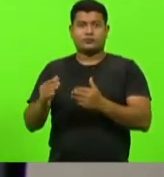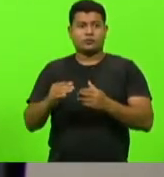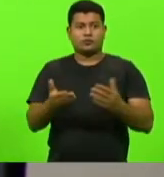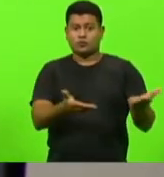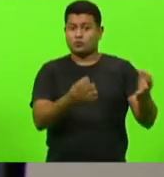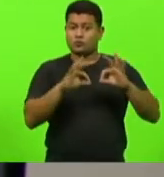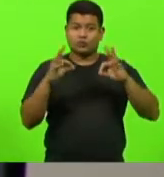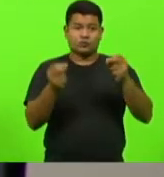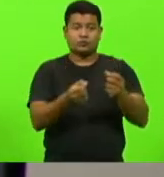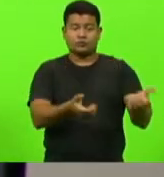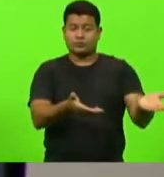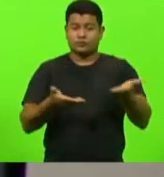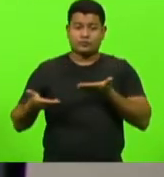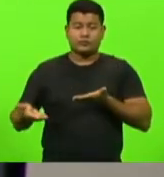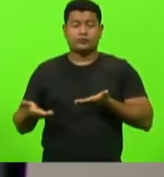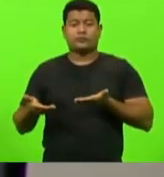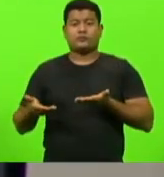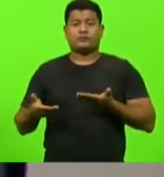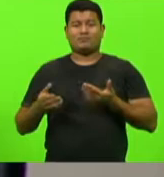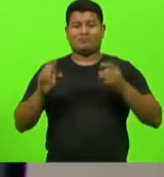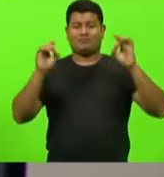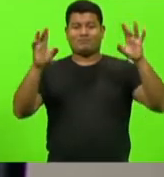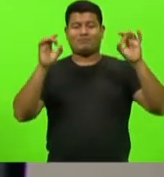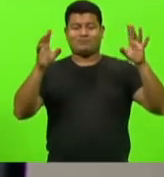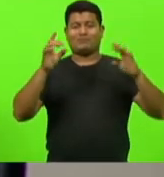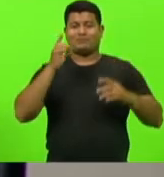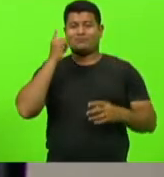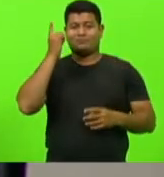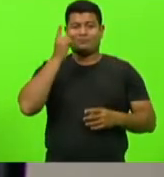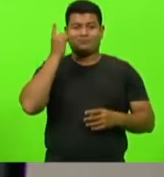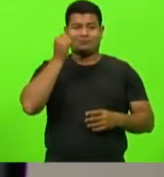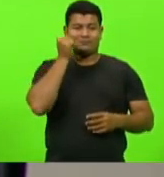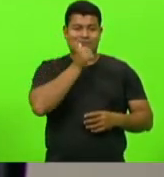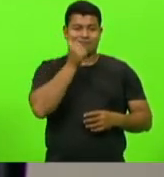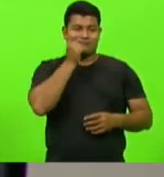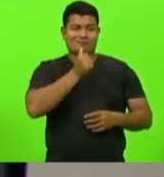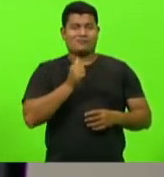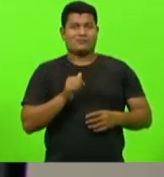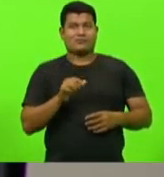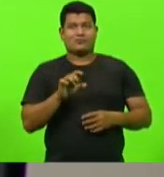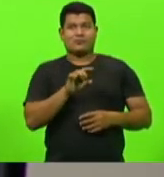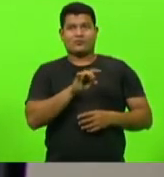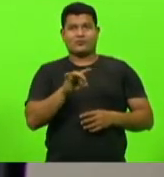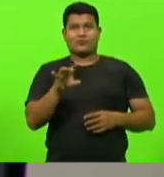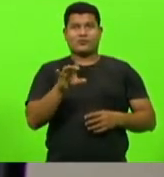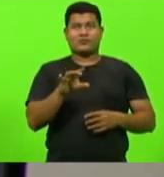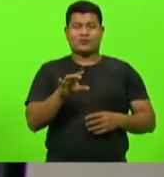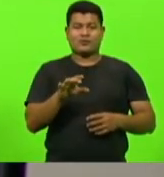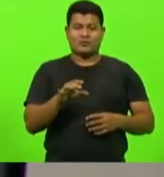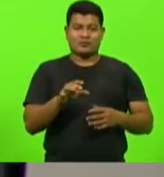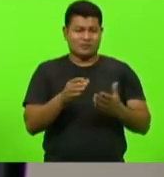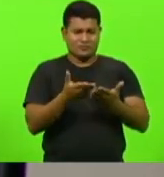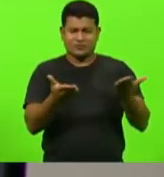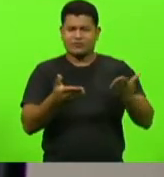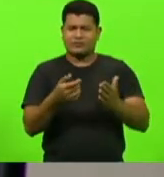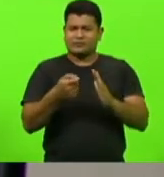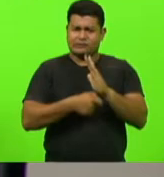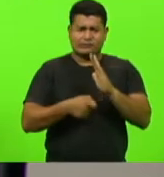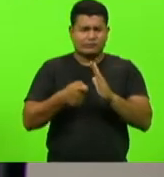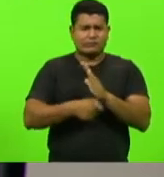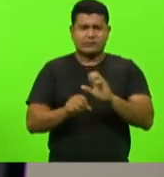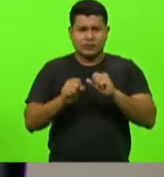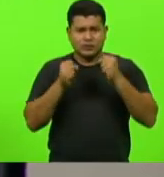convidadas, especialmente as nossas deputadas, que são grandes guerreiras que estão aqui